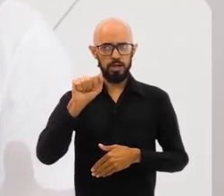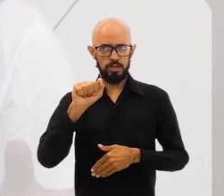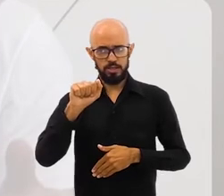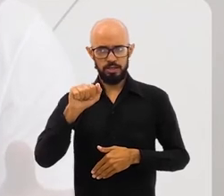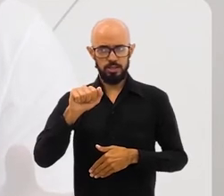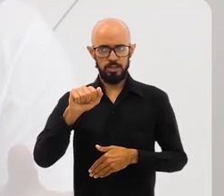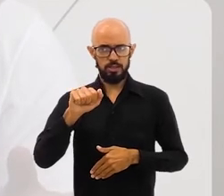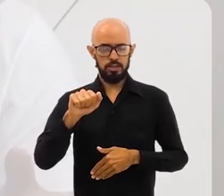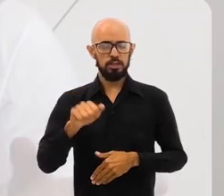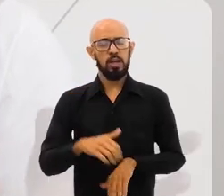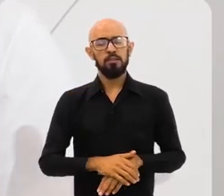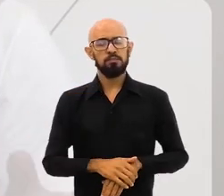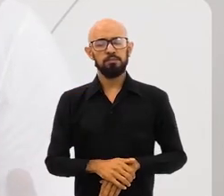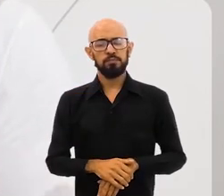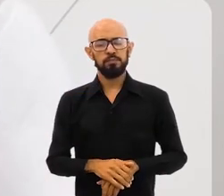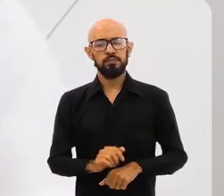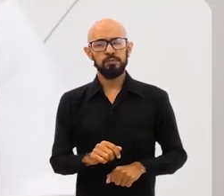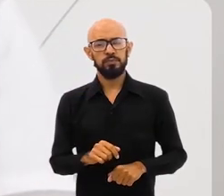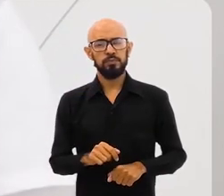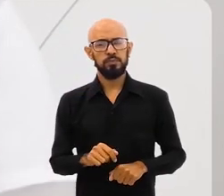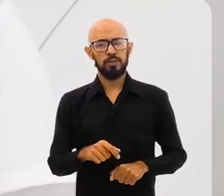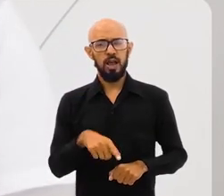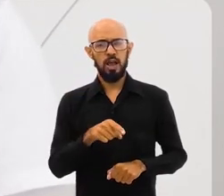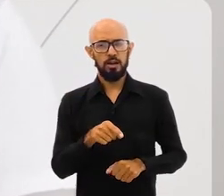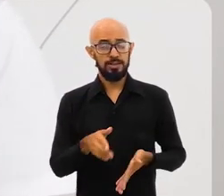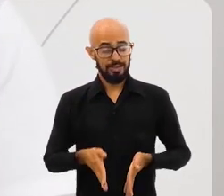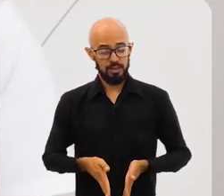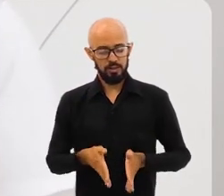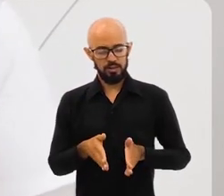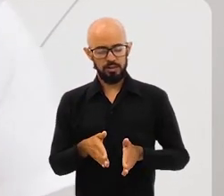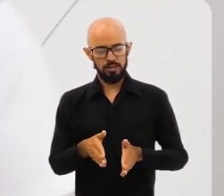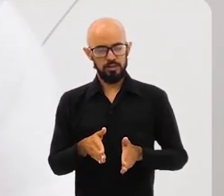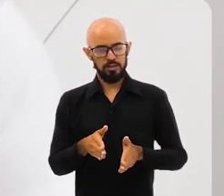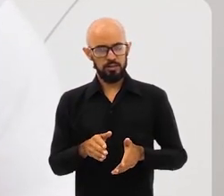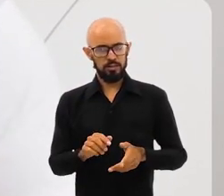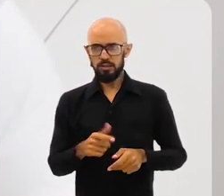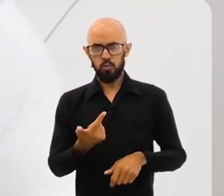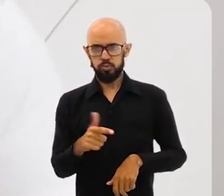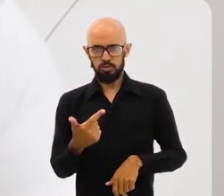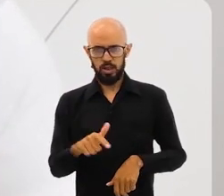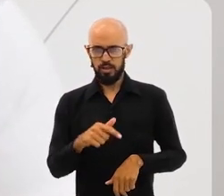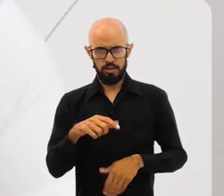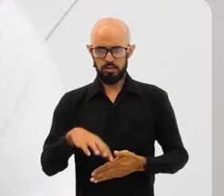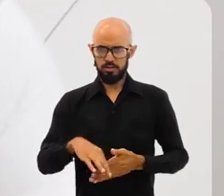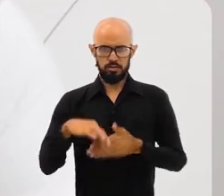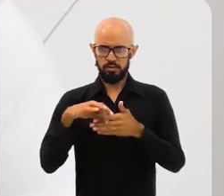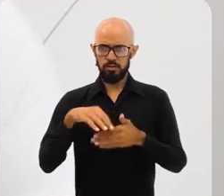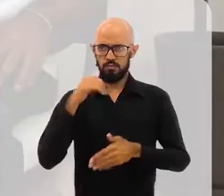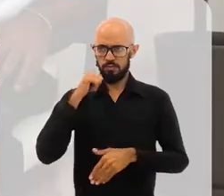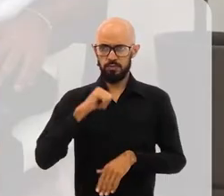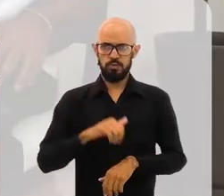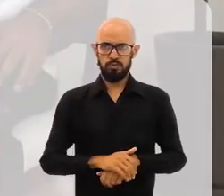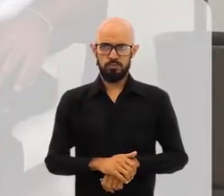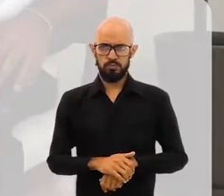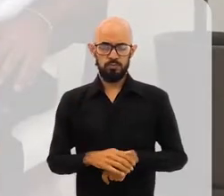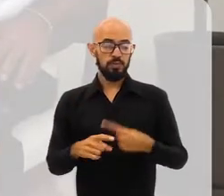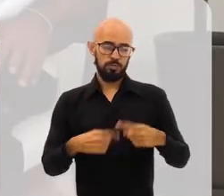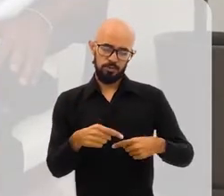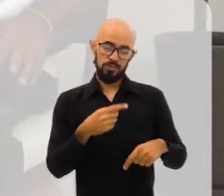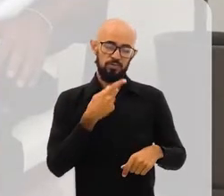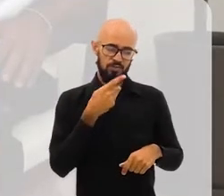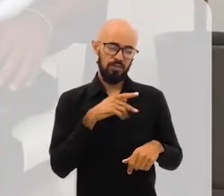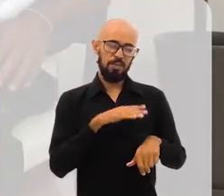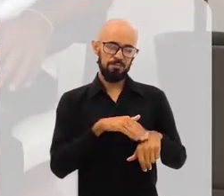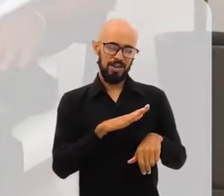seja intolerante com outra outra vertente dentro da rama afro-cubana não existe a se a dose feminino dentro de falar daqui a